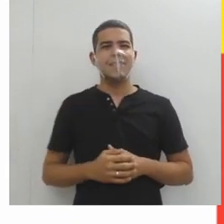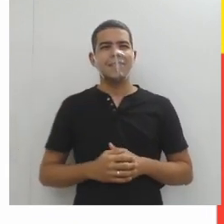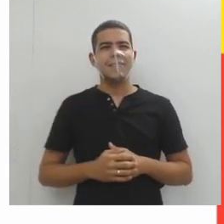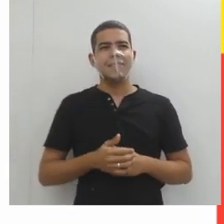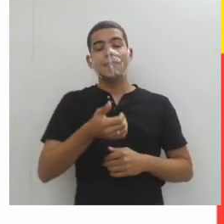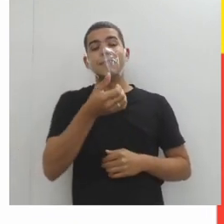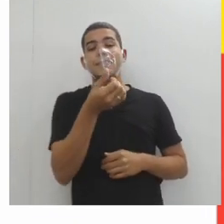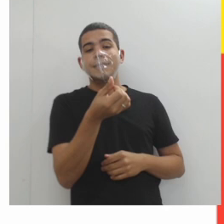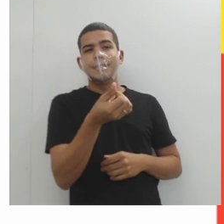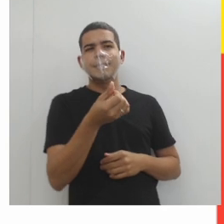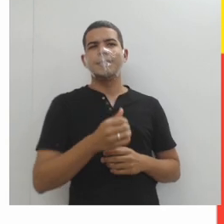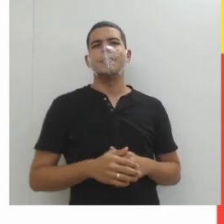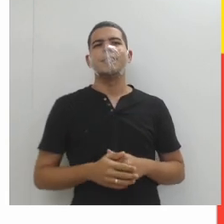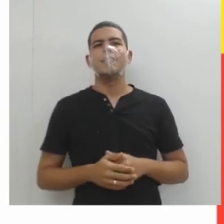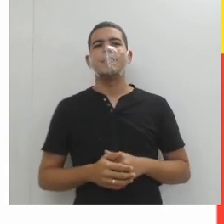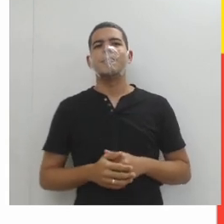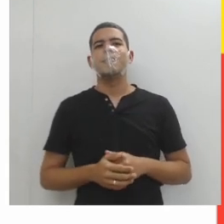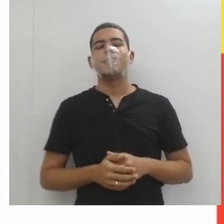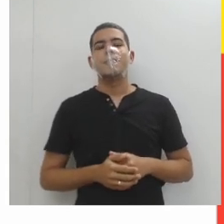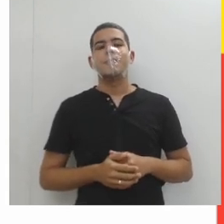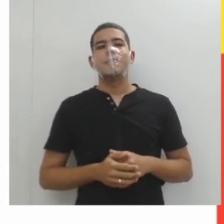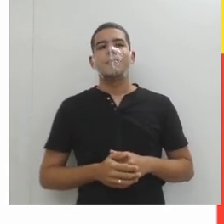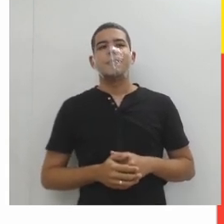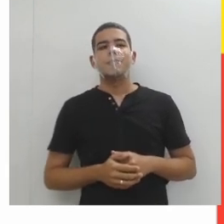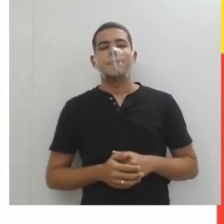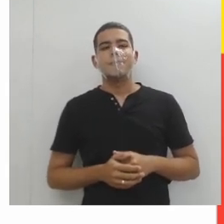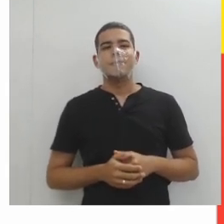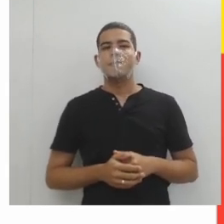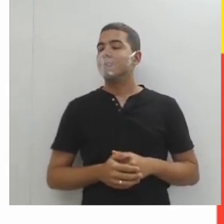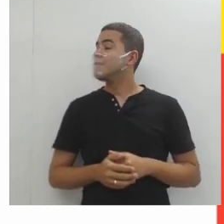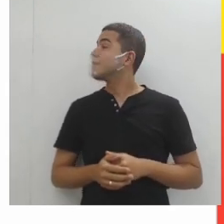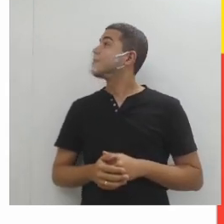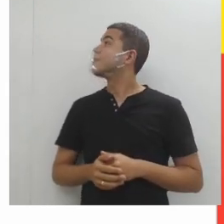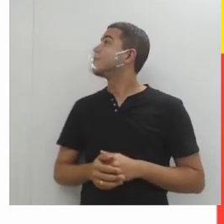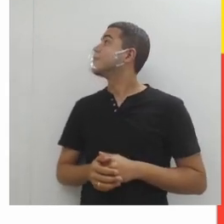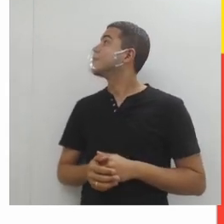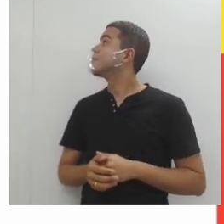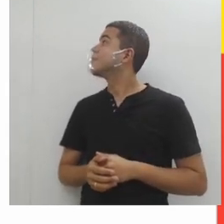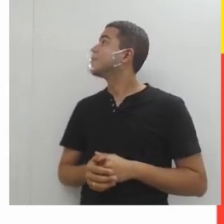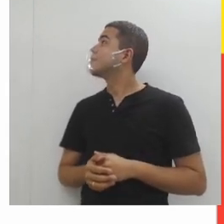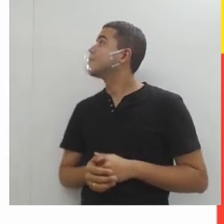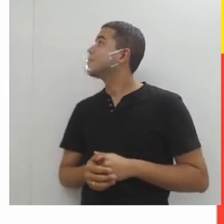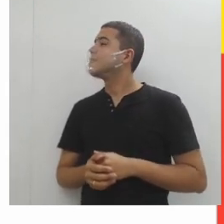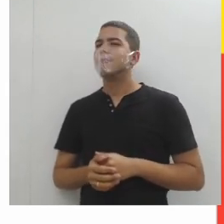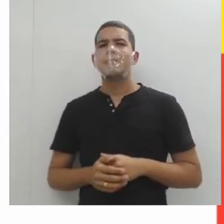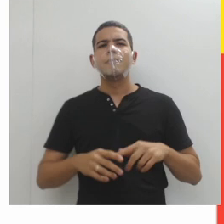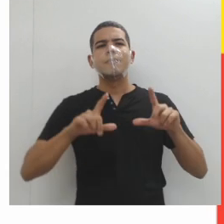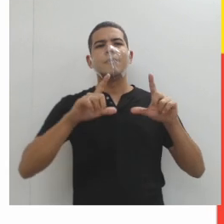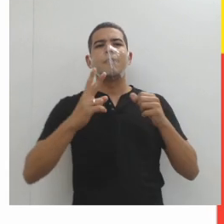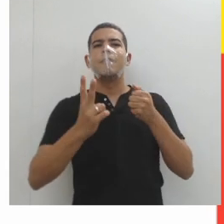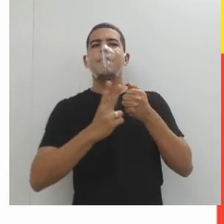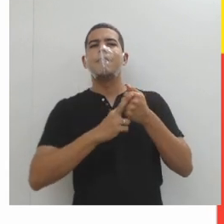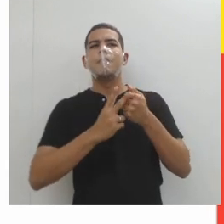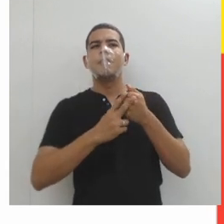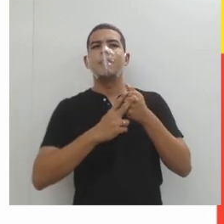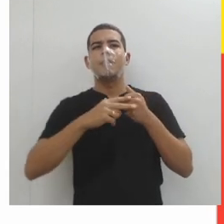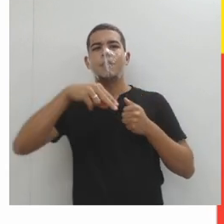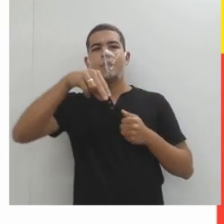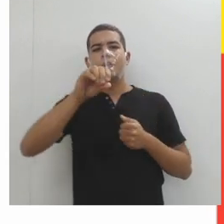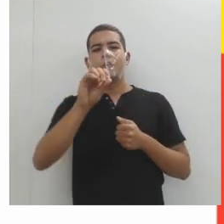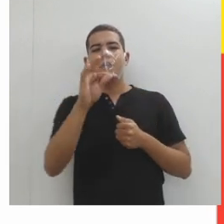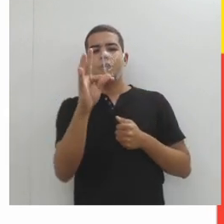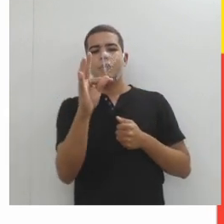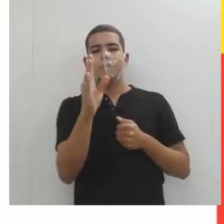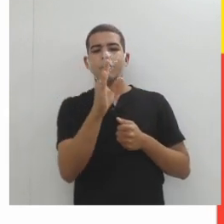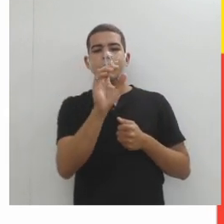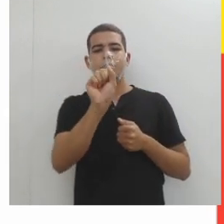Número 6. I, espaço, Paul lately. E o verbo que está entre parênteses é o not see. Eu quero uma negativa desse